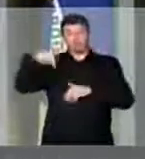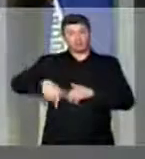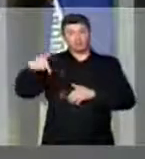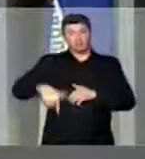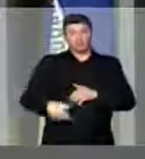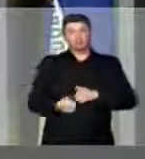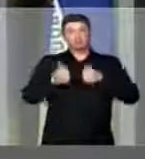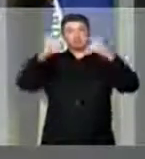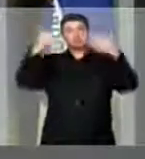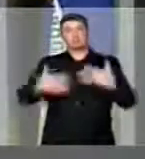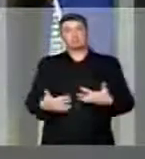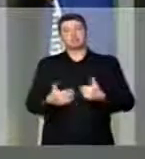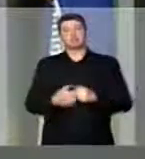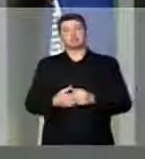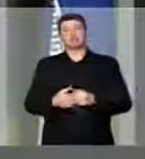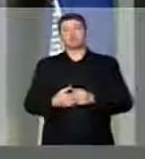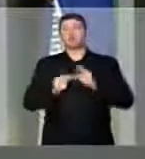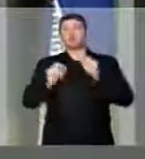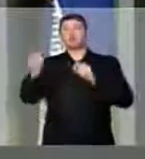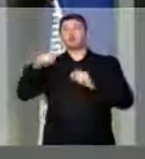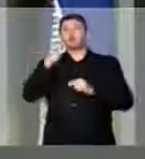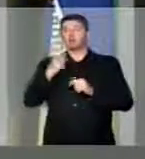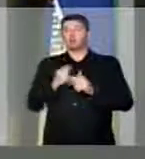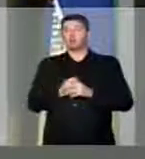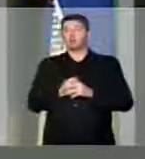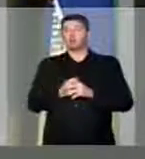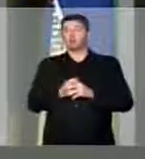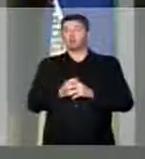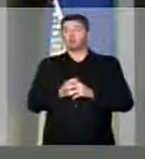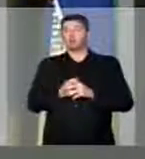casa, esclareça aquilo que ele quis dizer.